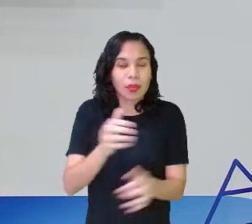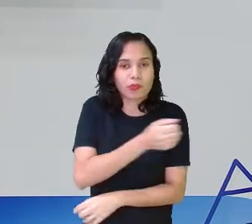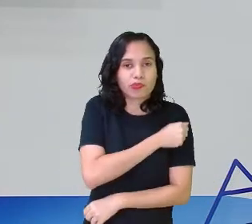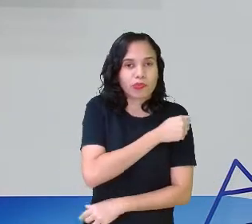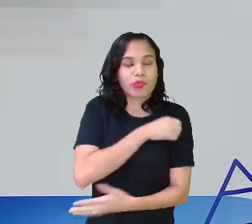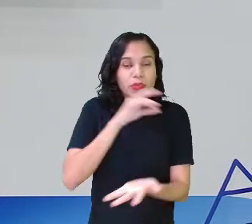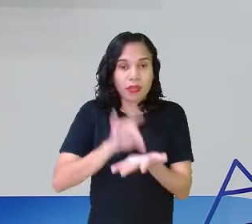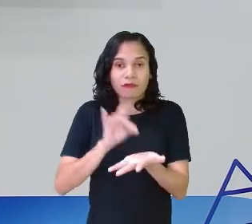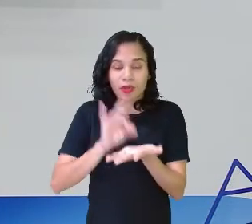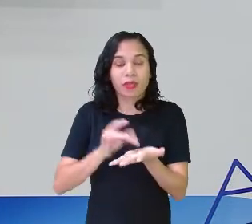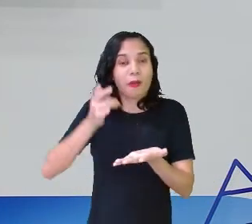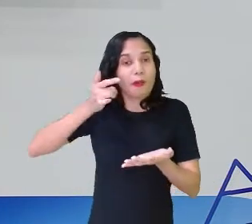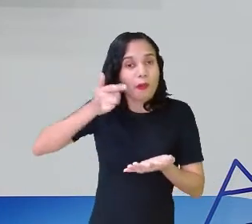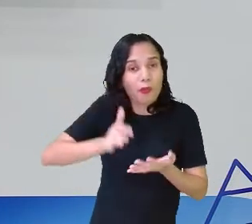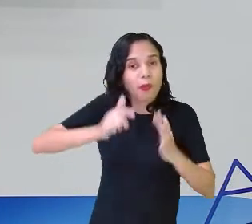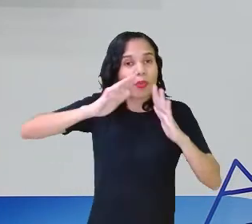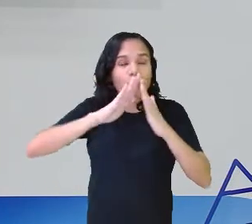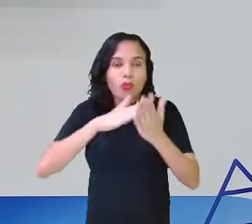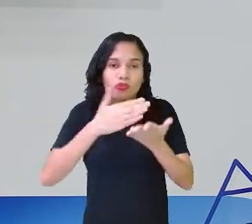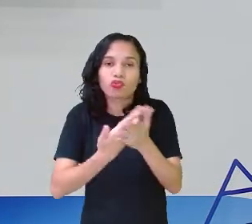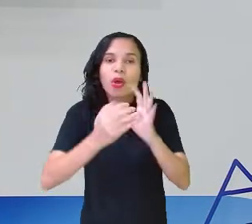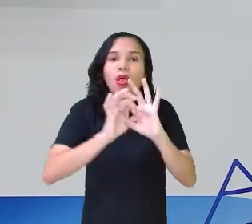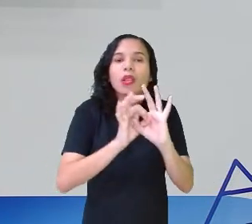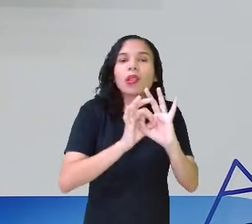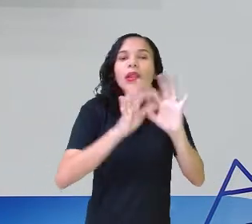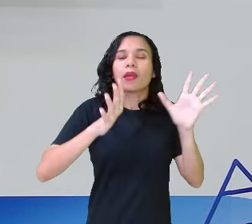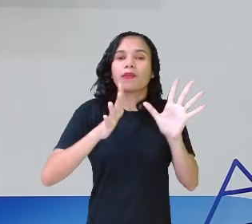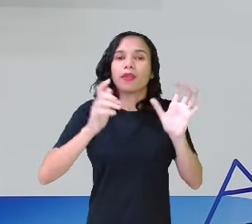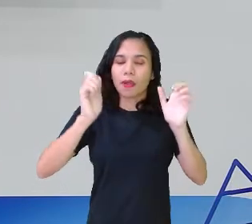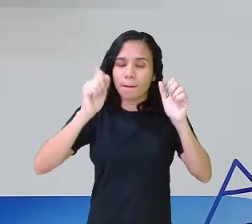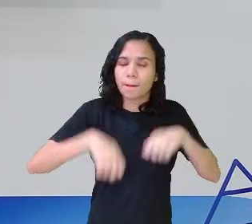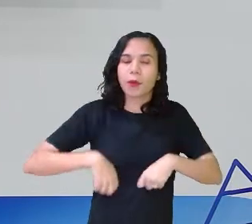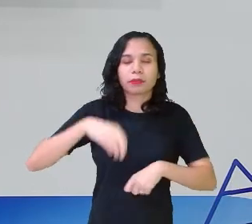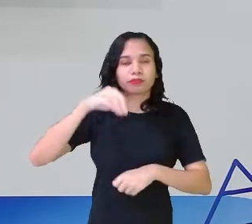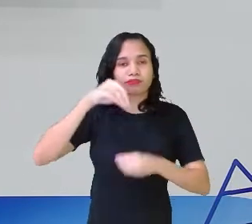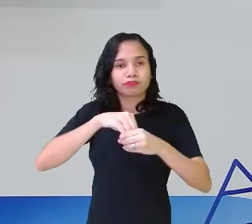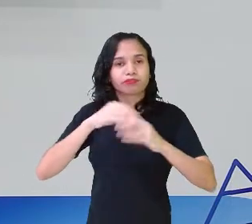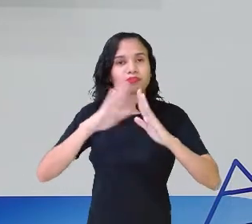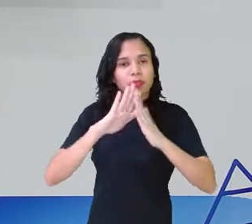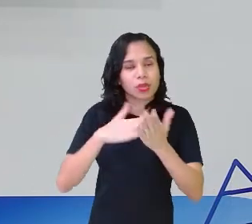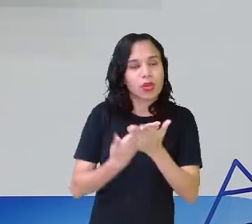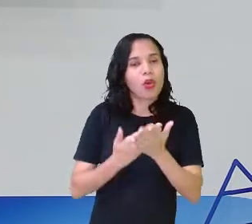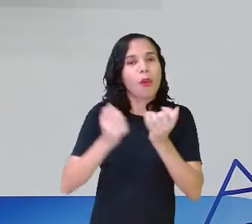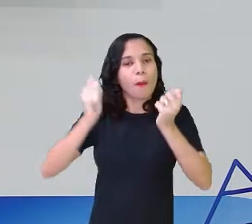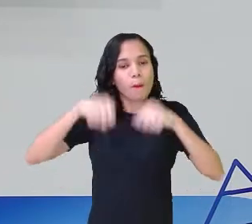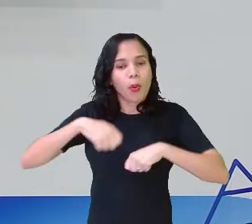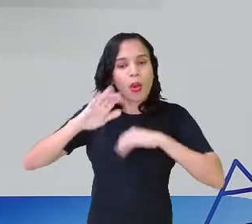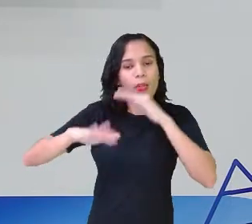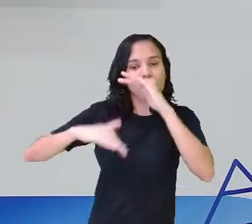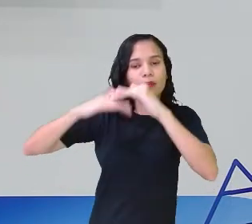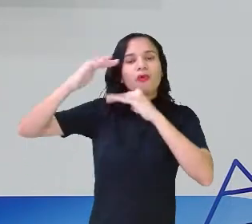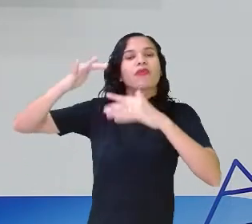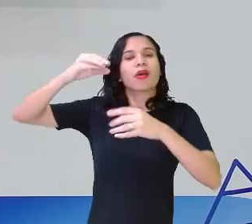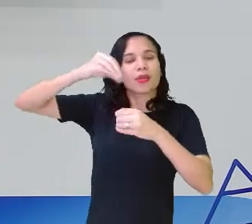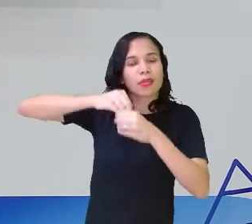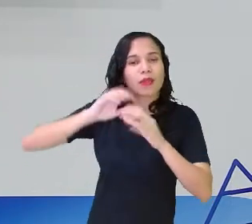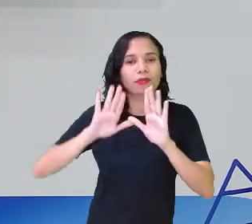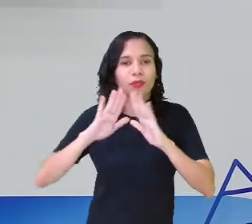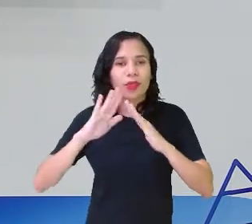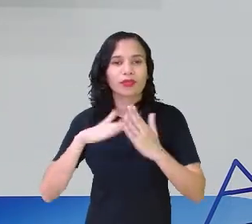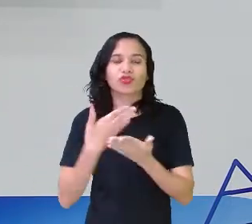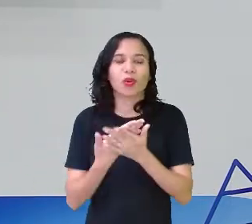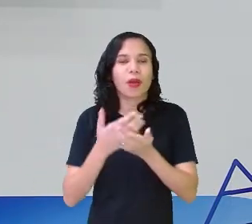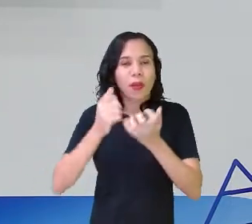tenha acesso à escola, para que ele permaneça na escola, se desenvolva, se transforme e